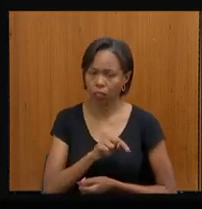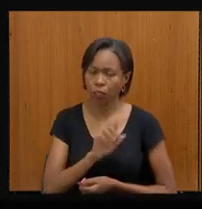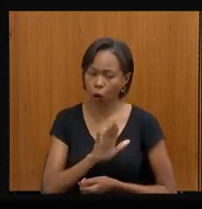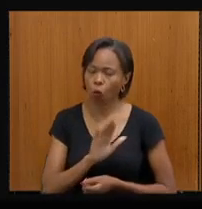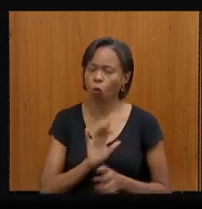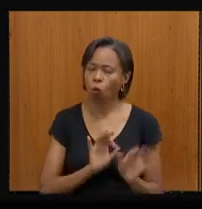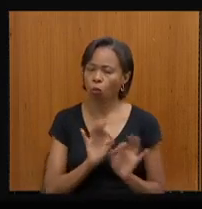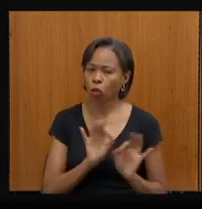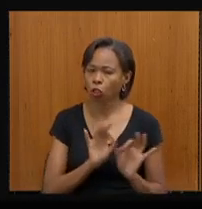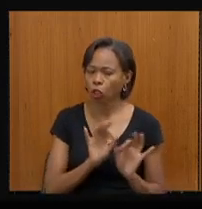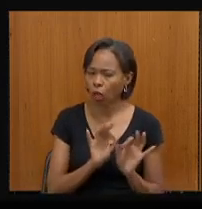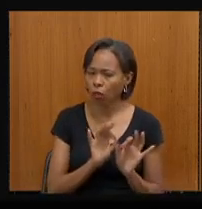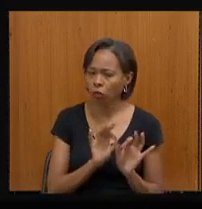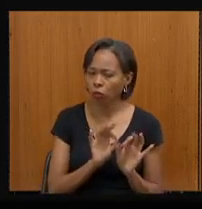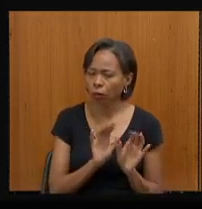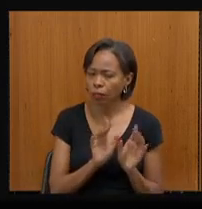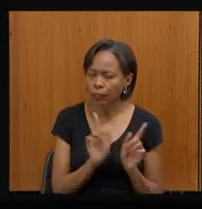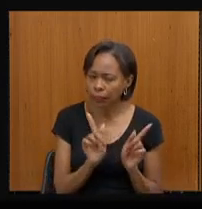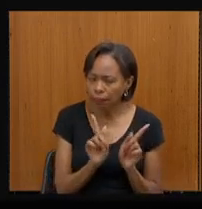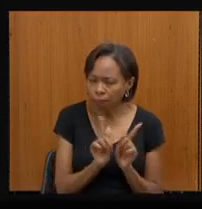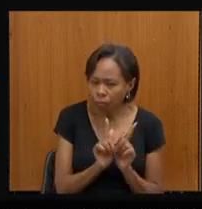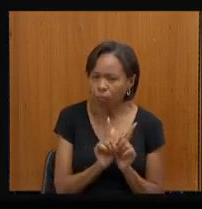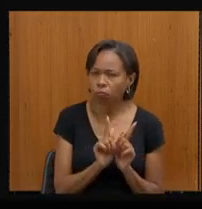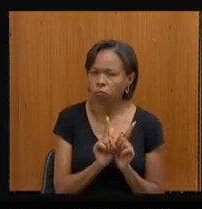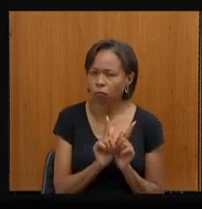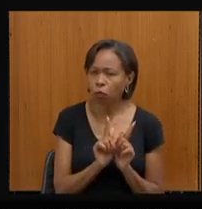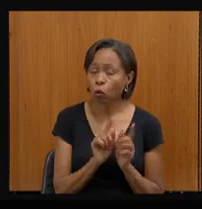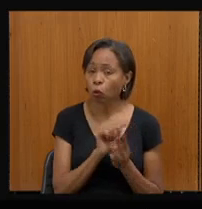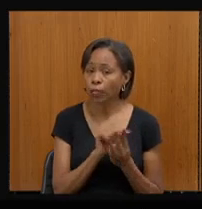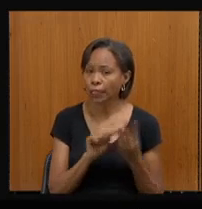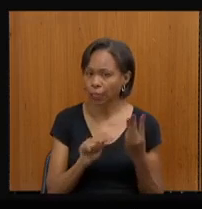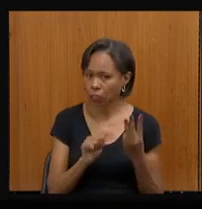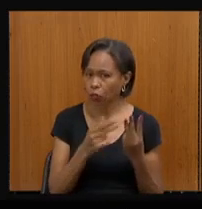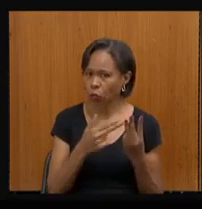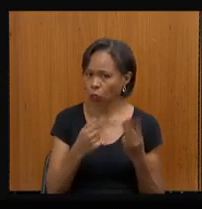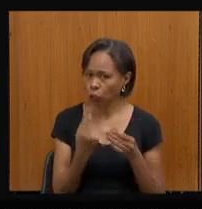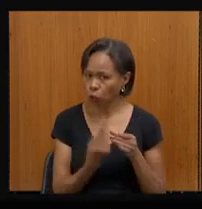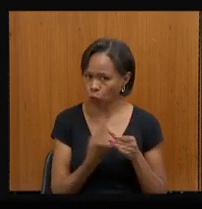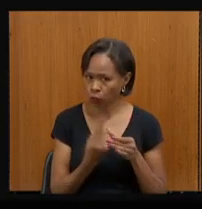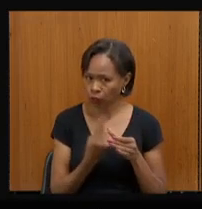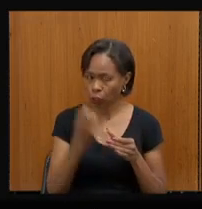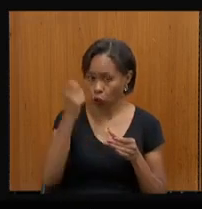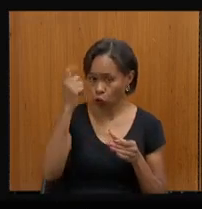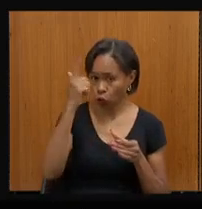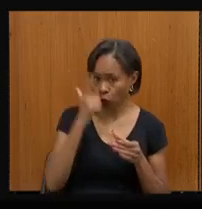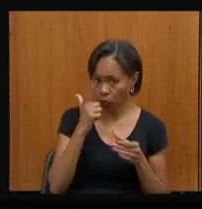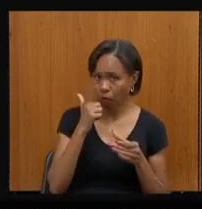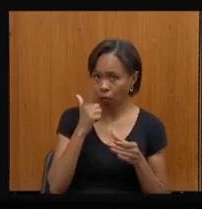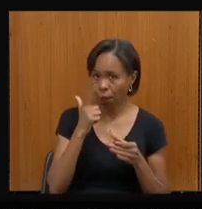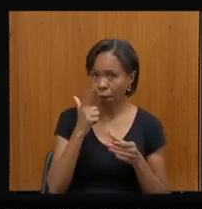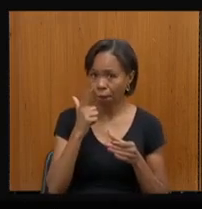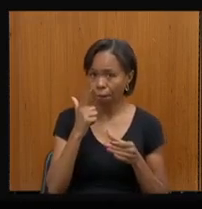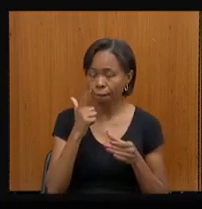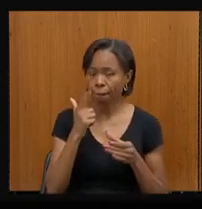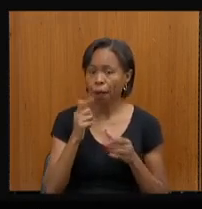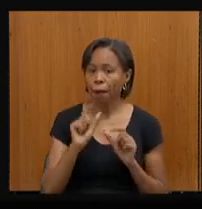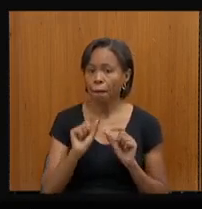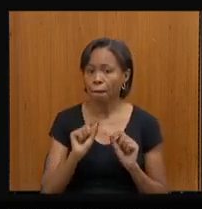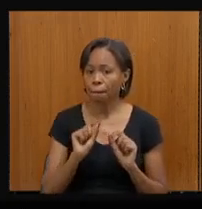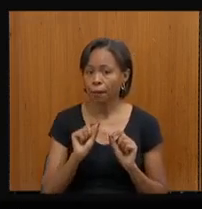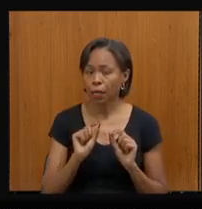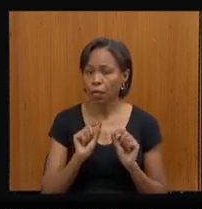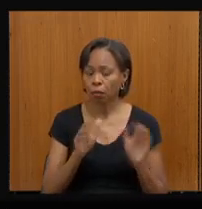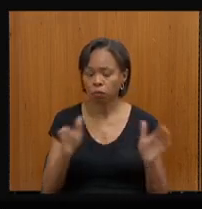de três nervoso de usina solar para a produção de 250 só de novo magnético